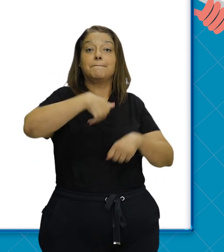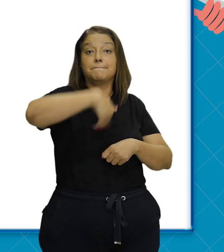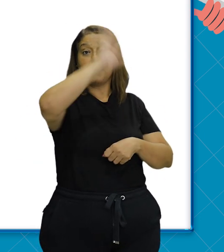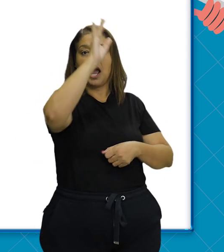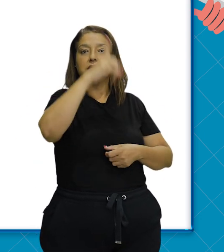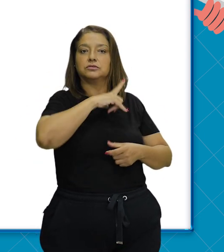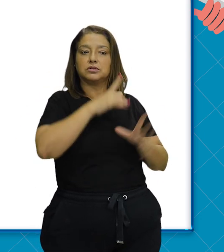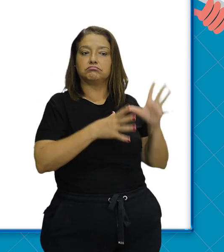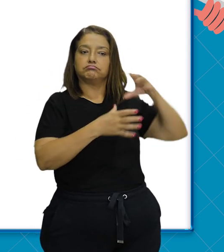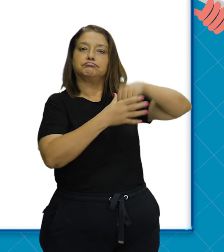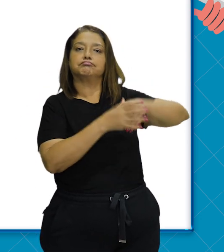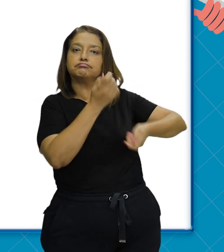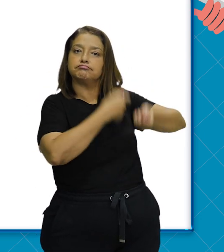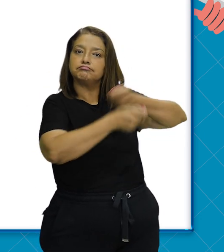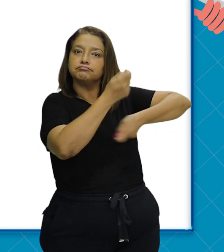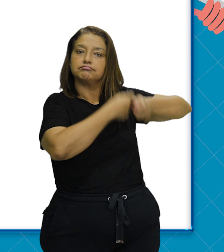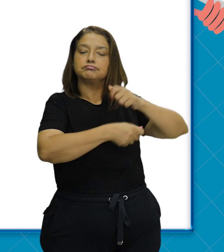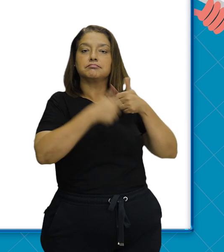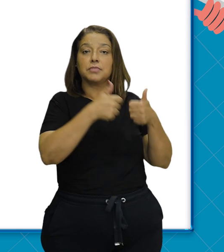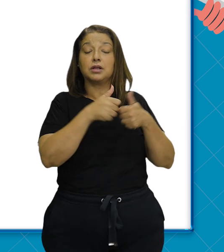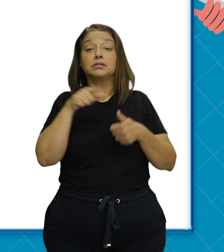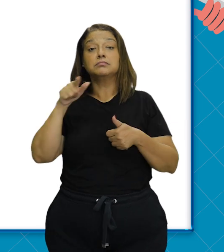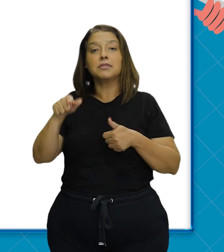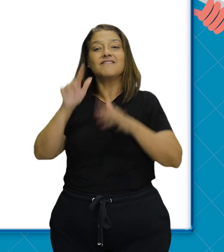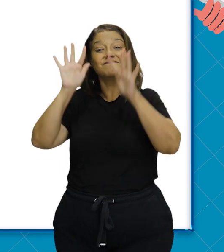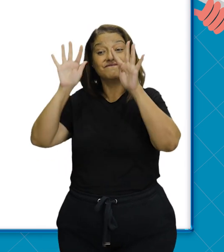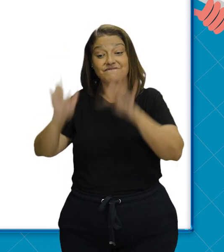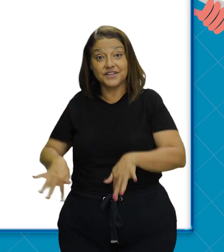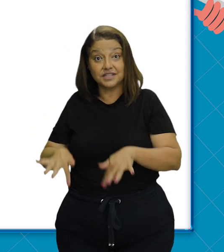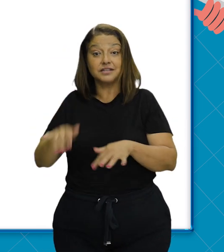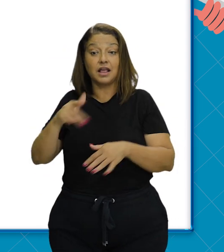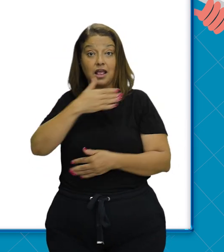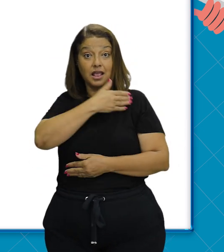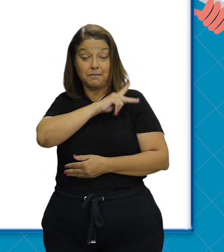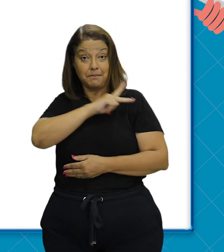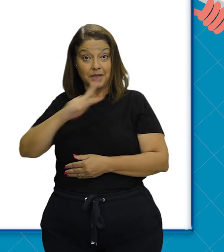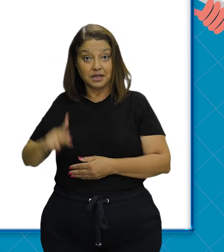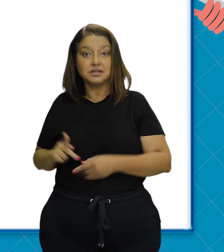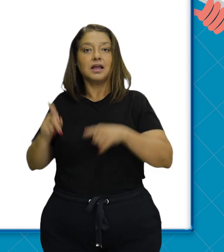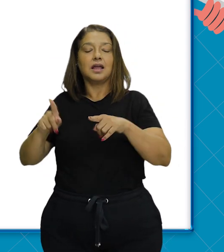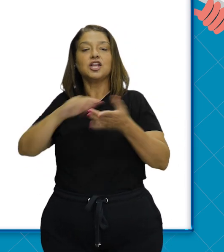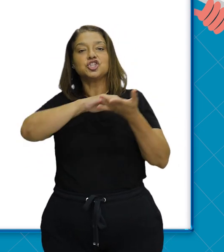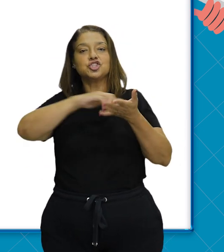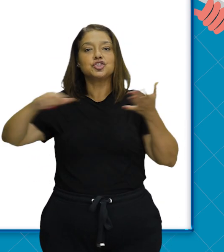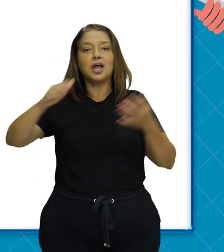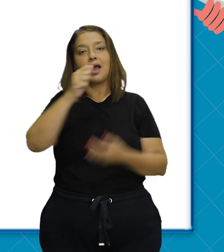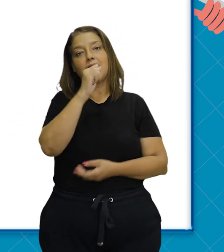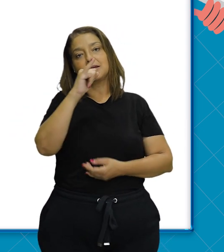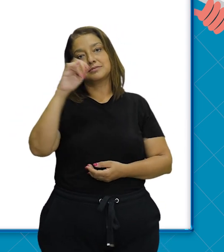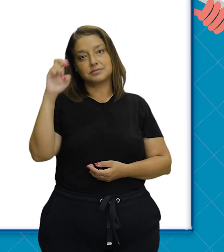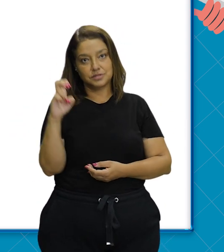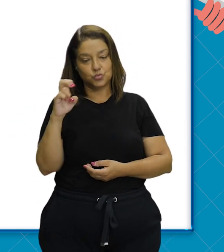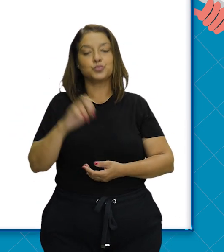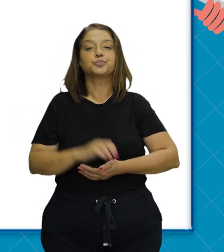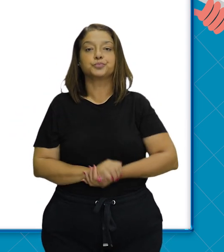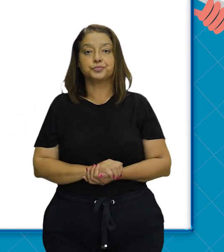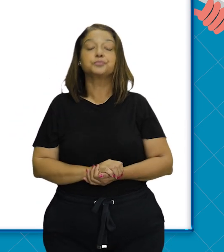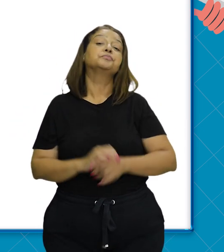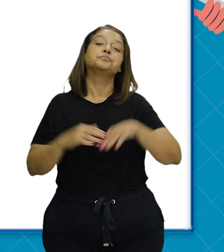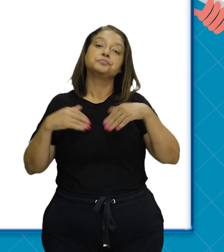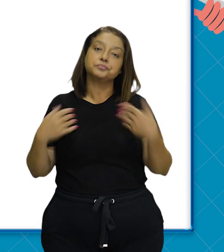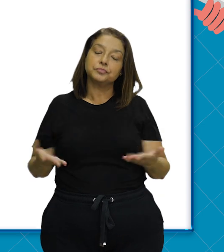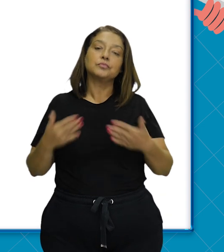No final de seu mandato, ele finalmente aboliu o AI-5, que marcou um avanço na abertura do regime.